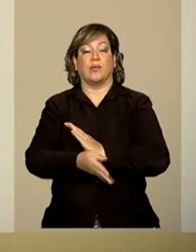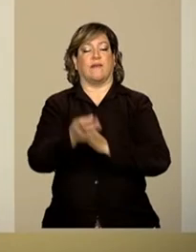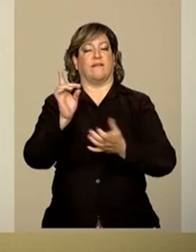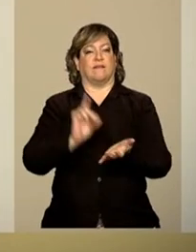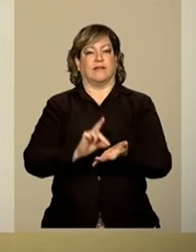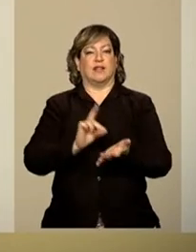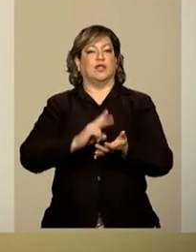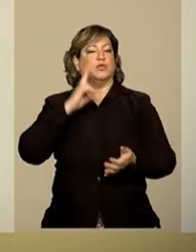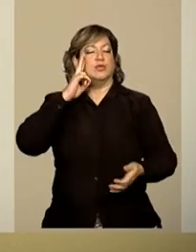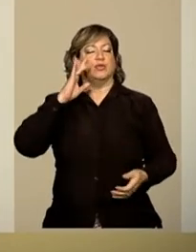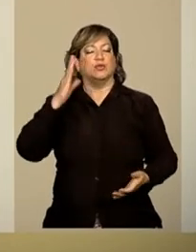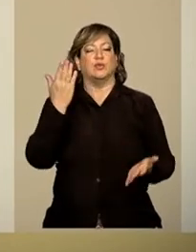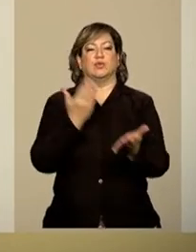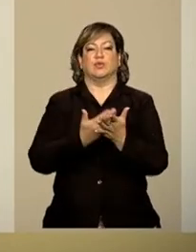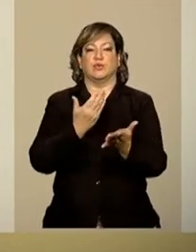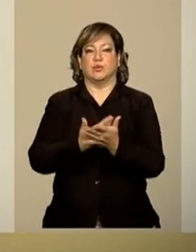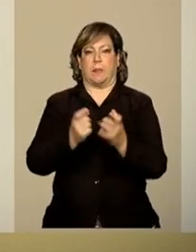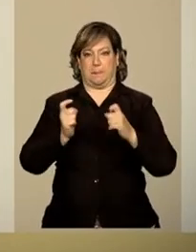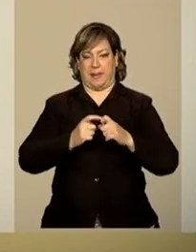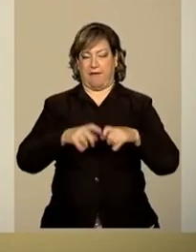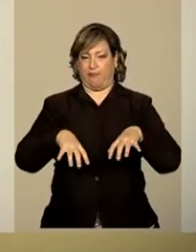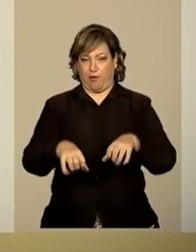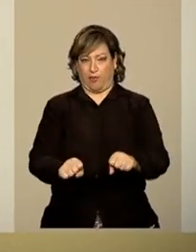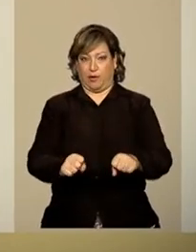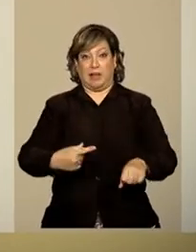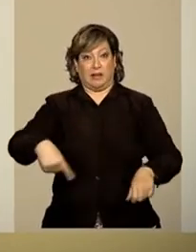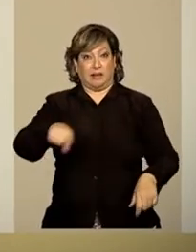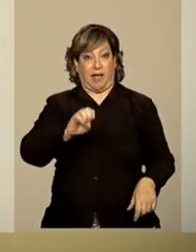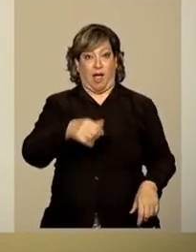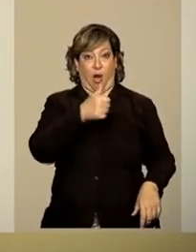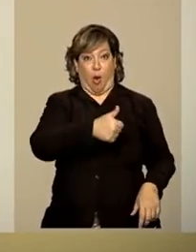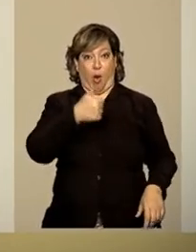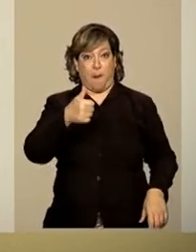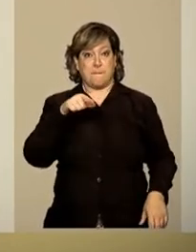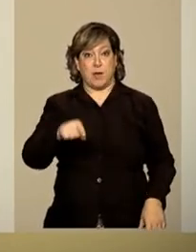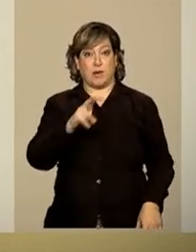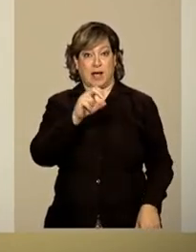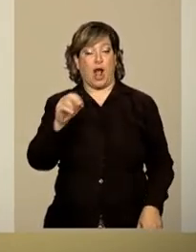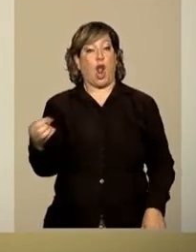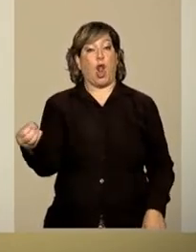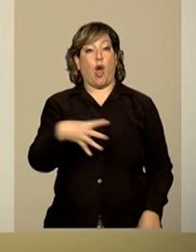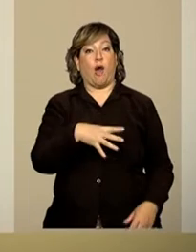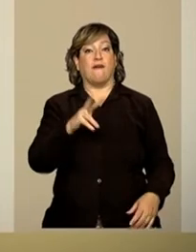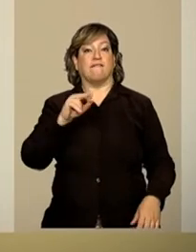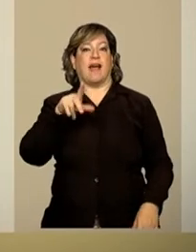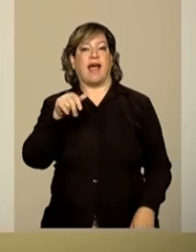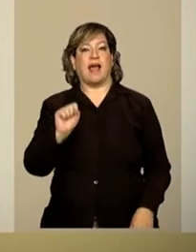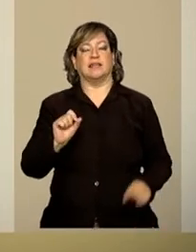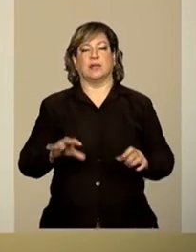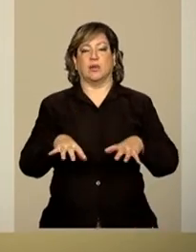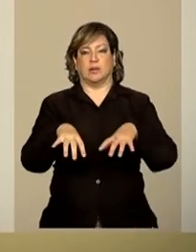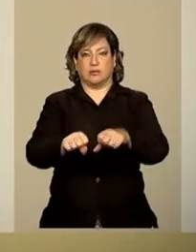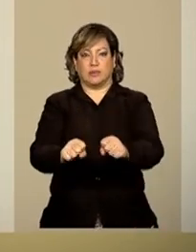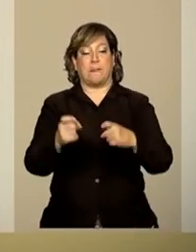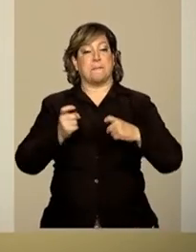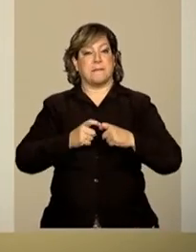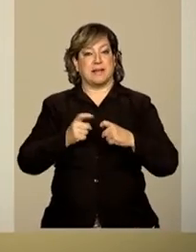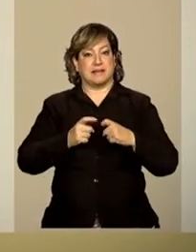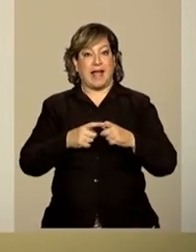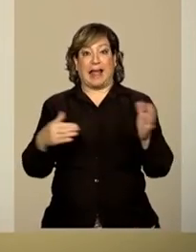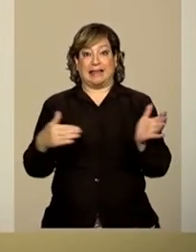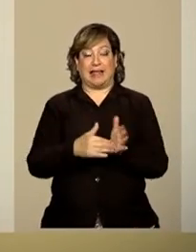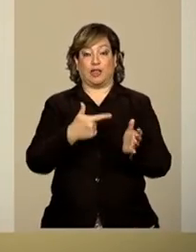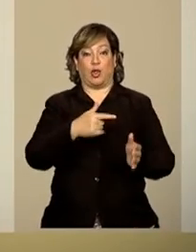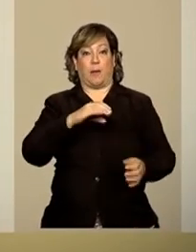o sonho de estudar medicina serão 11500 novas vagas de graduação em medicina